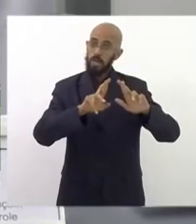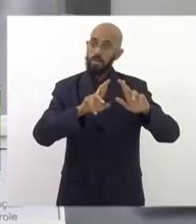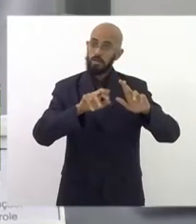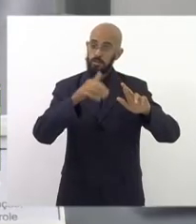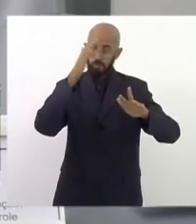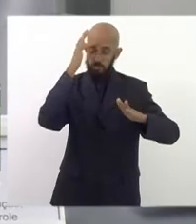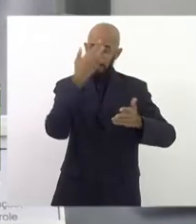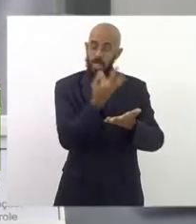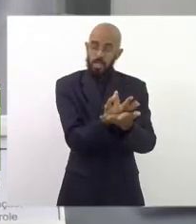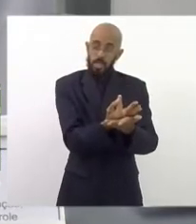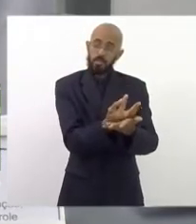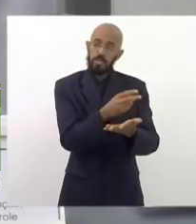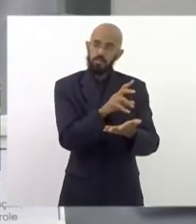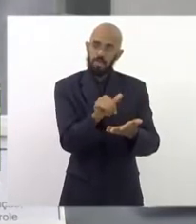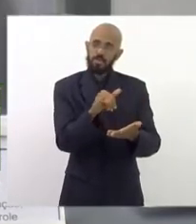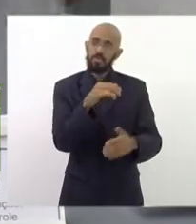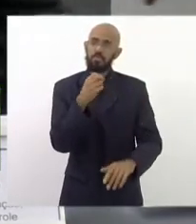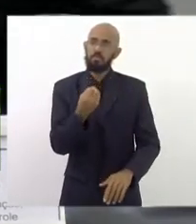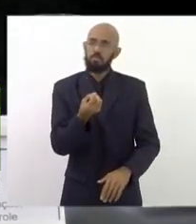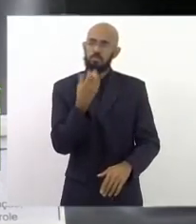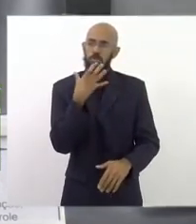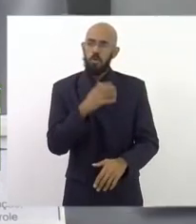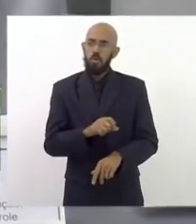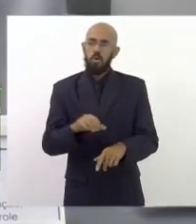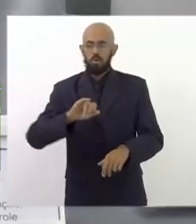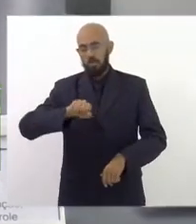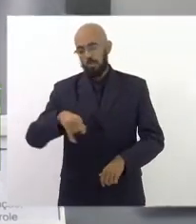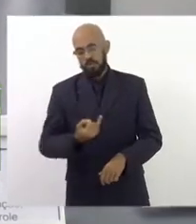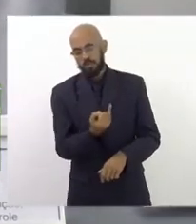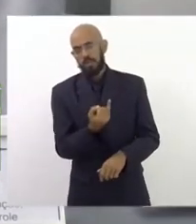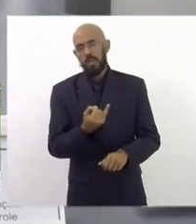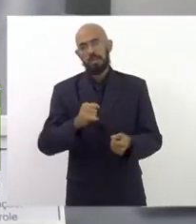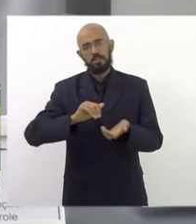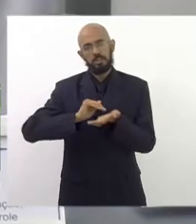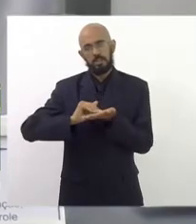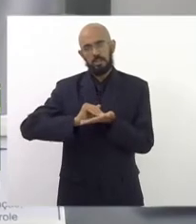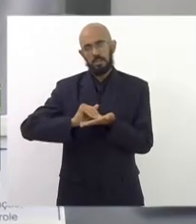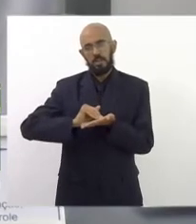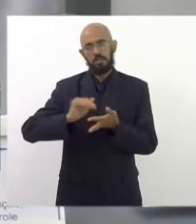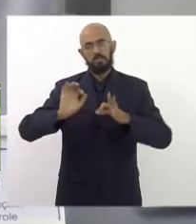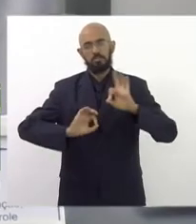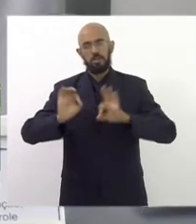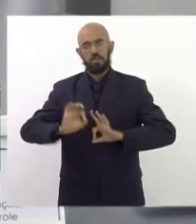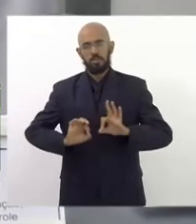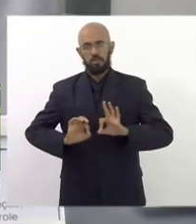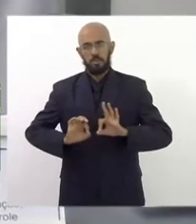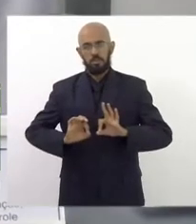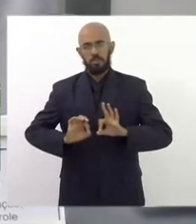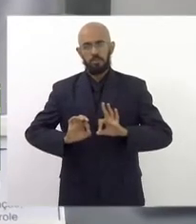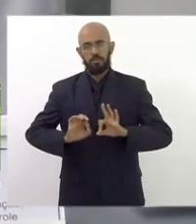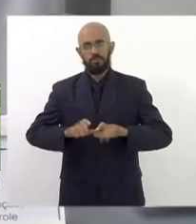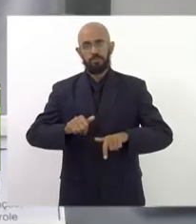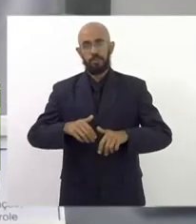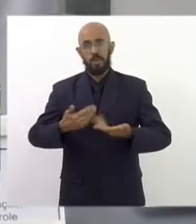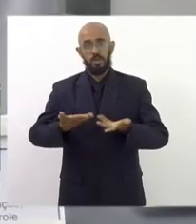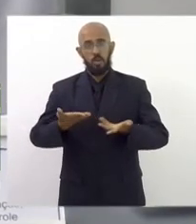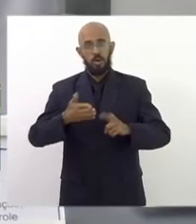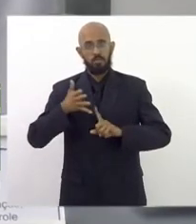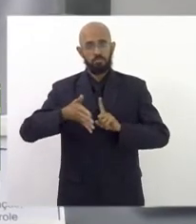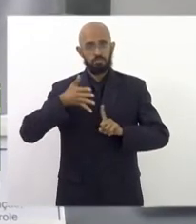será oportuna e boa na Secretaria de Planejamento. Nesse sentido, agora dou a